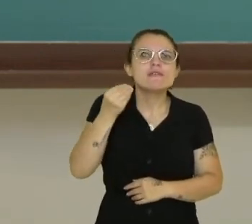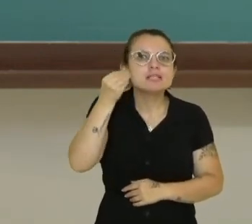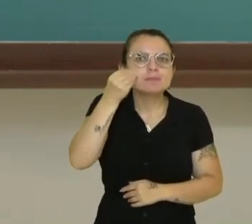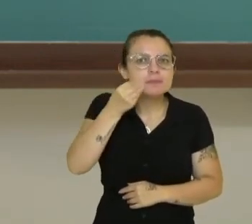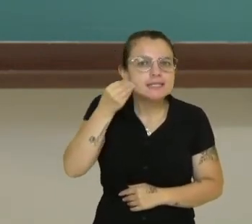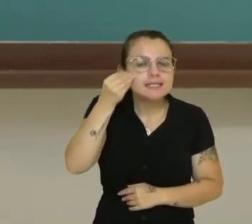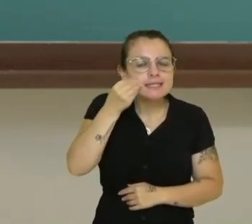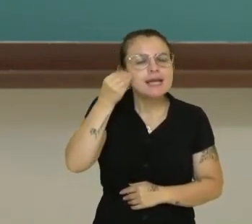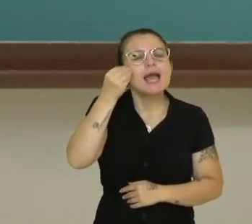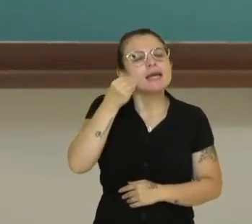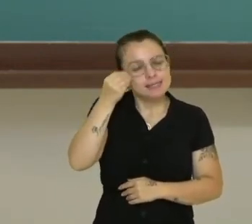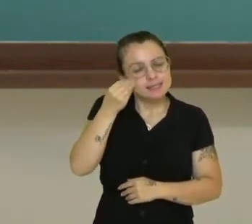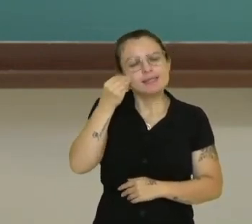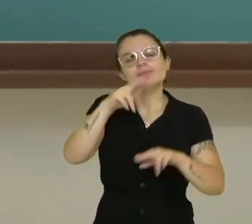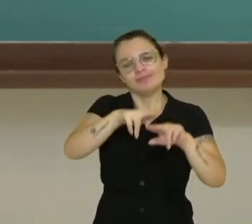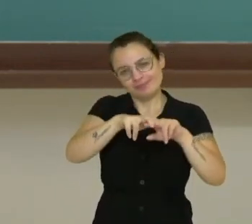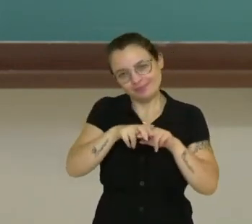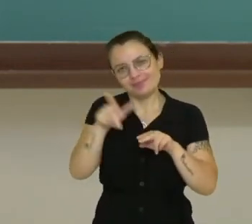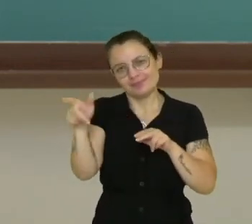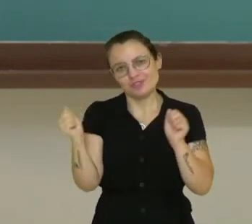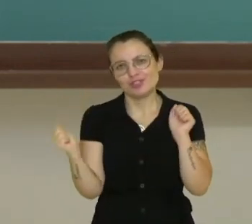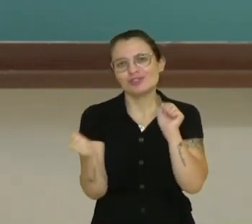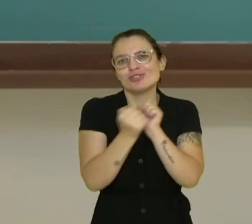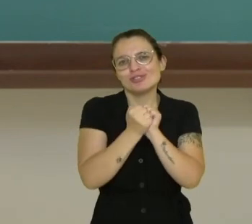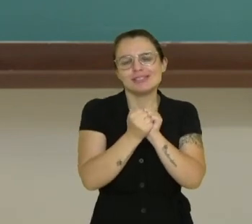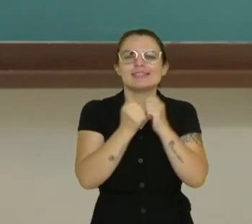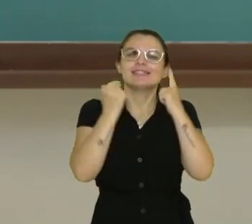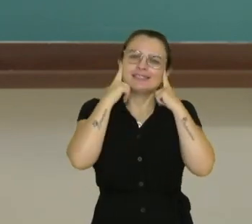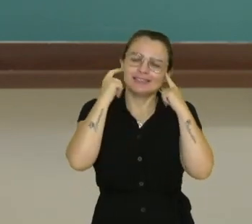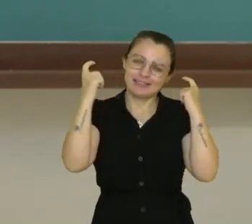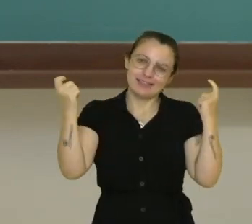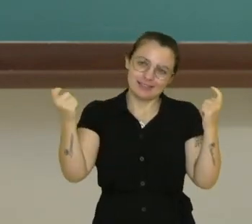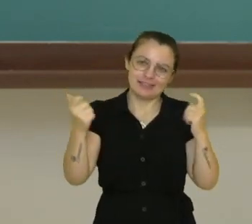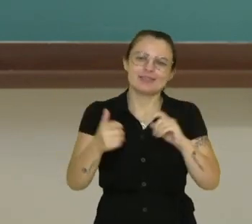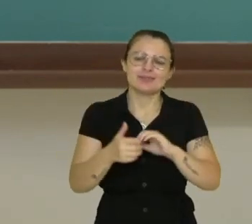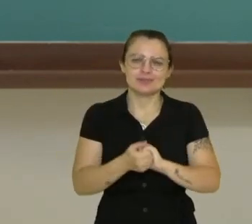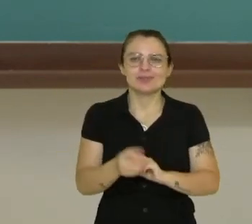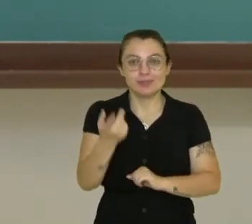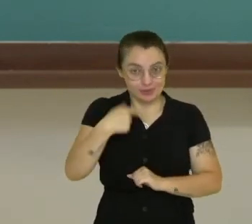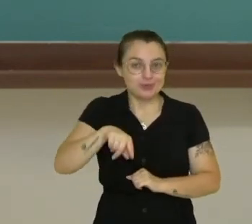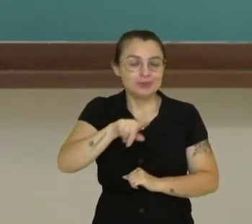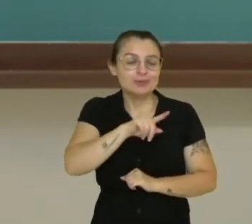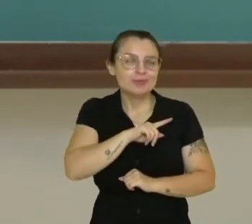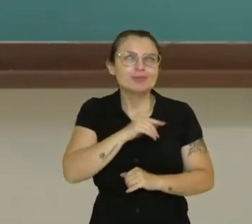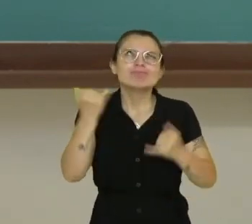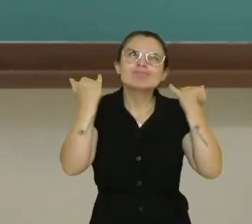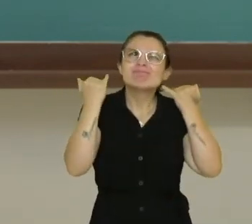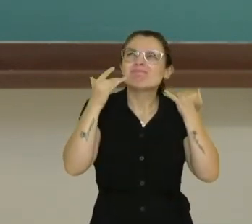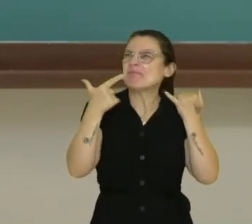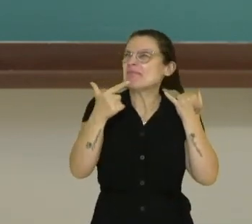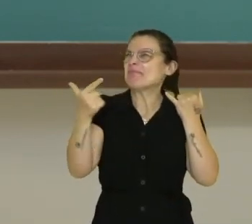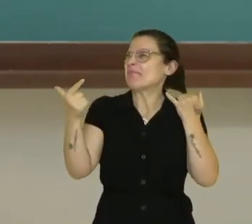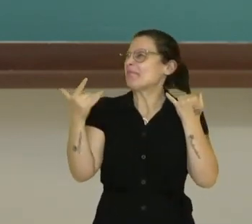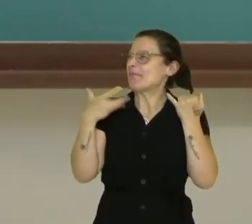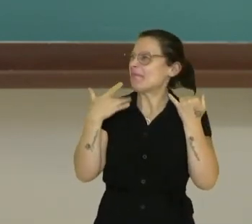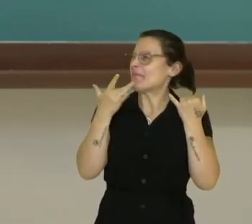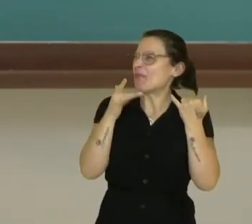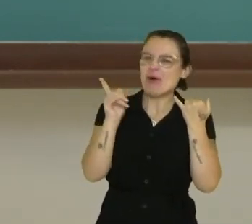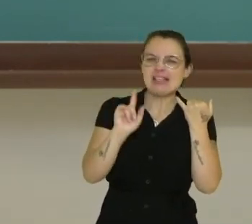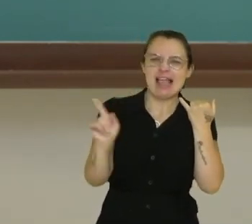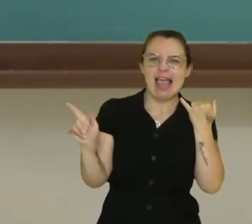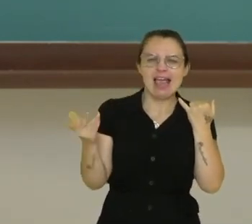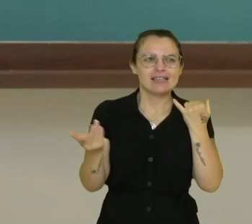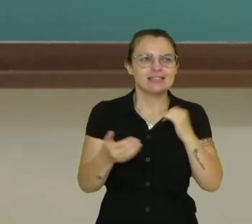a partir dessa junção de sons que aos nossos ouvidos não são agradáveis. Mas